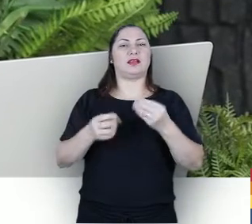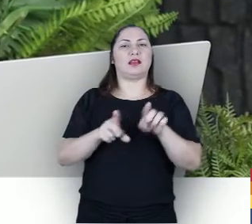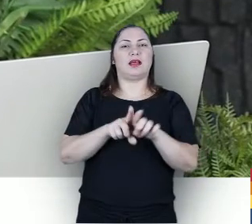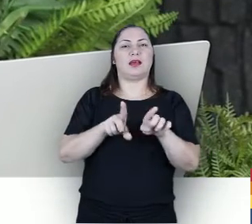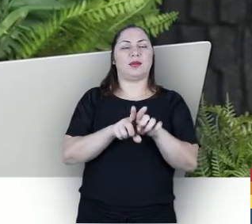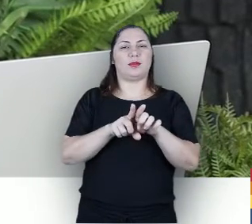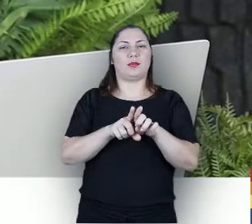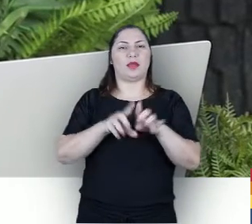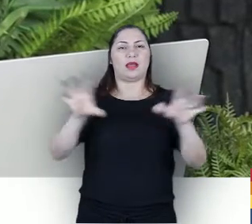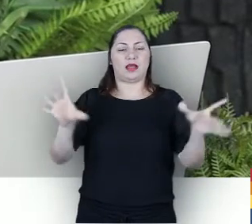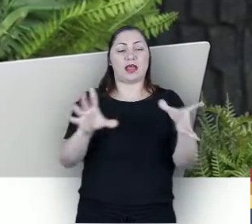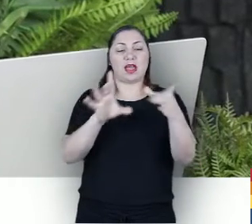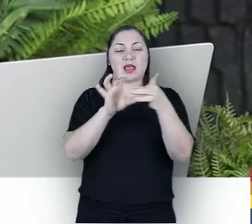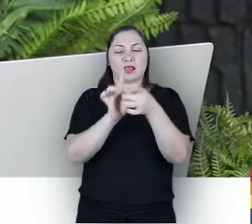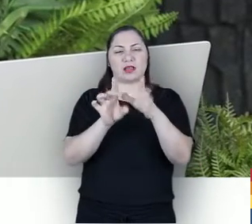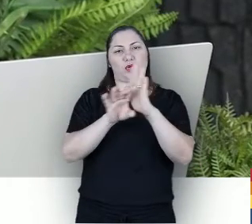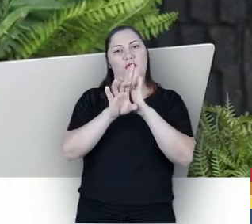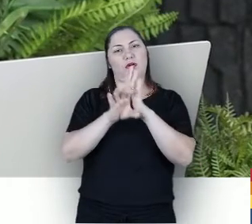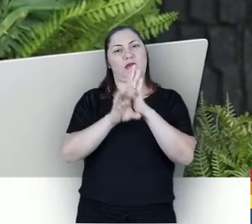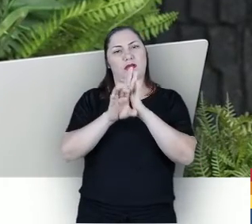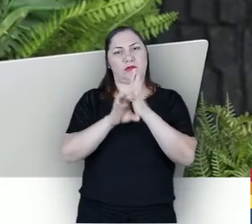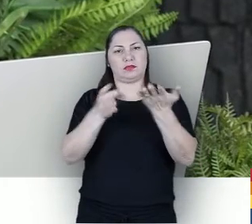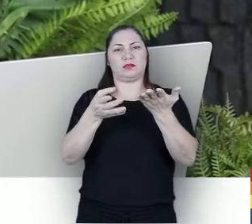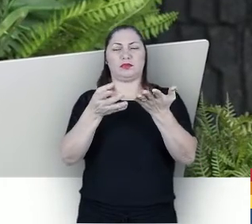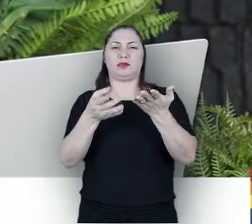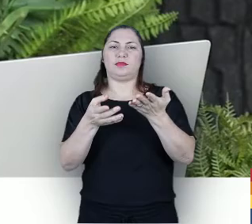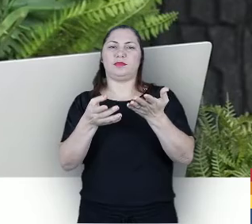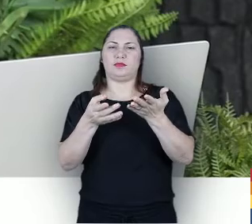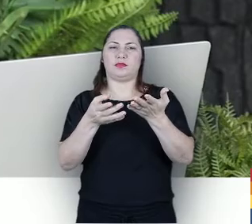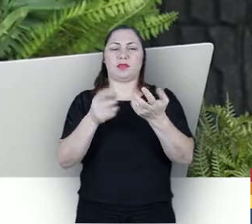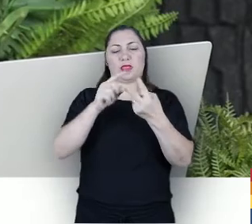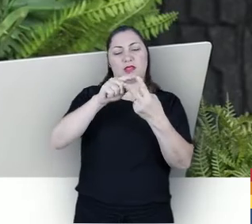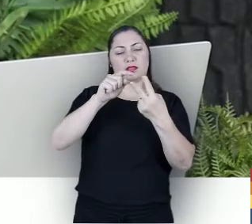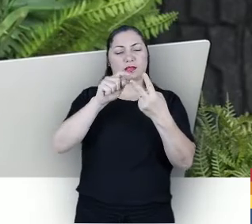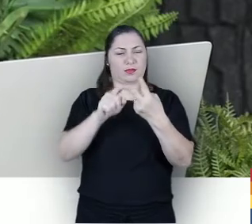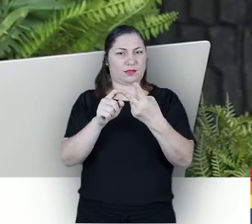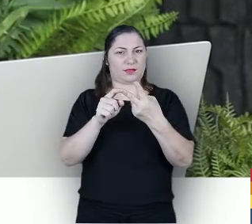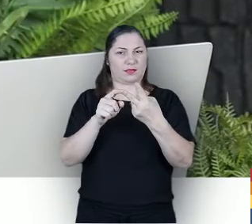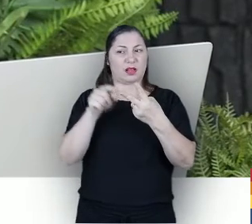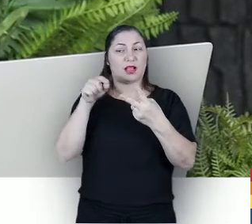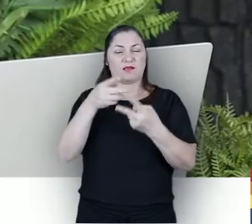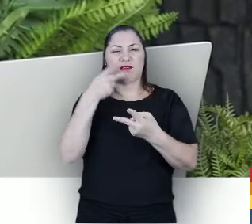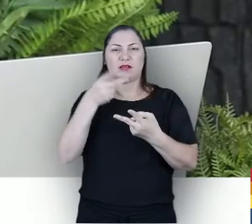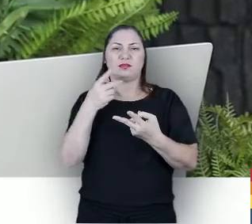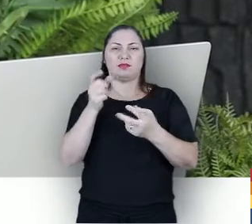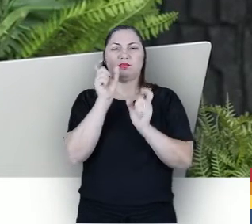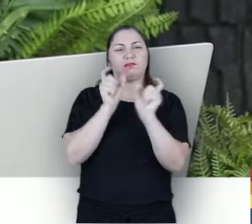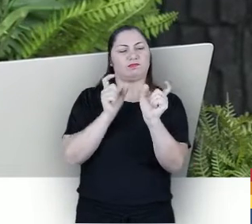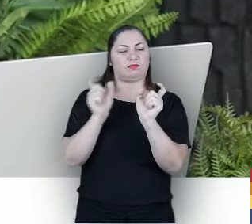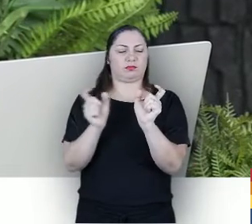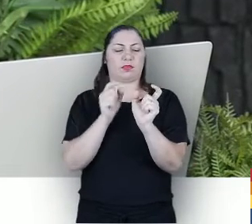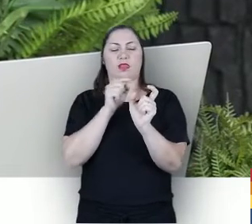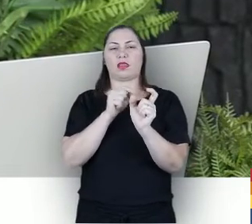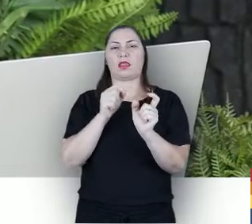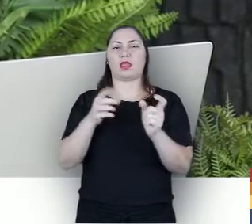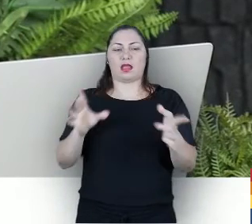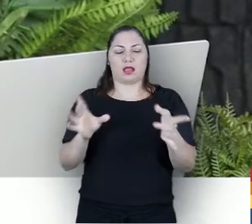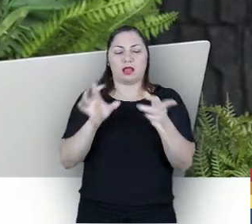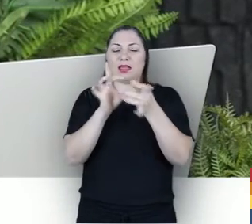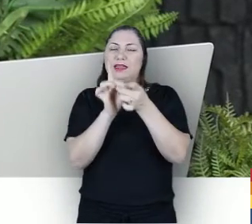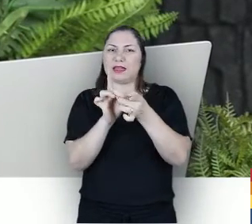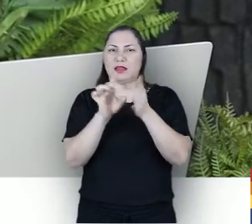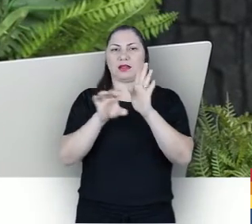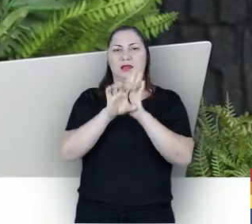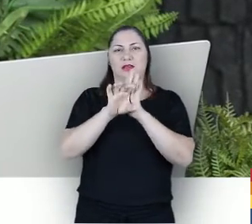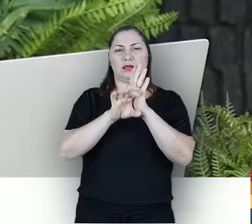vai promover essa diversificação. E aí, além disso, a questão da integração curricular,